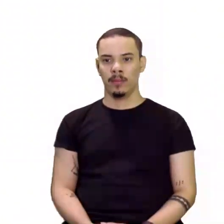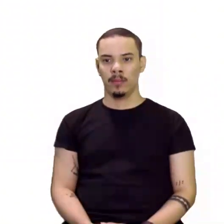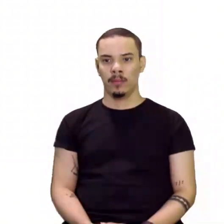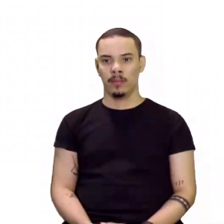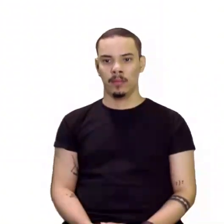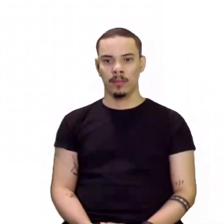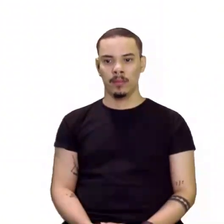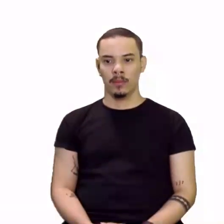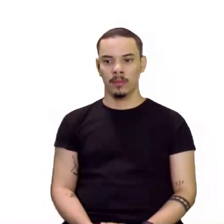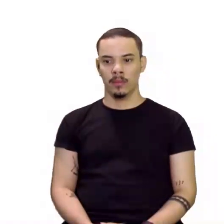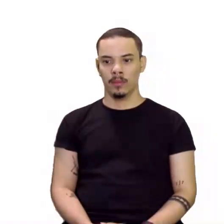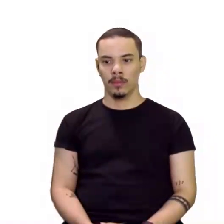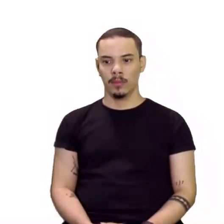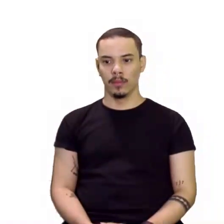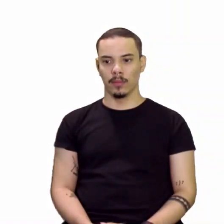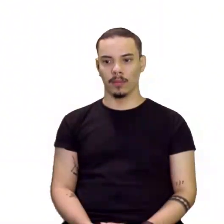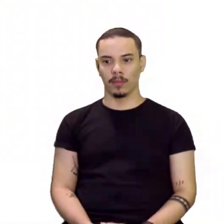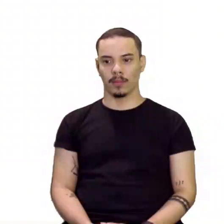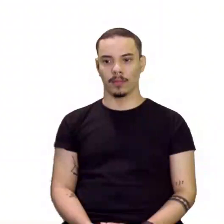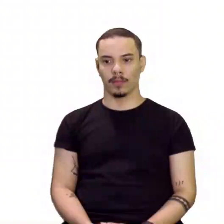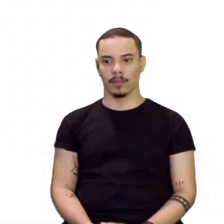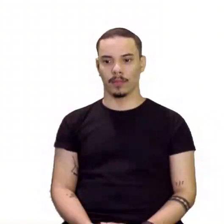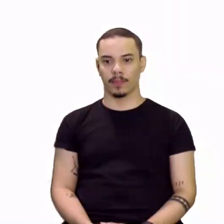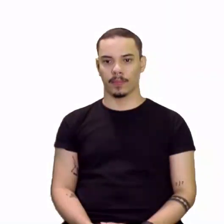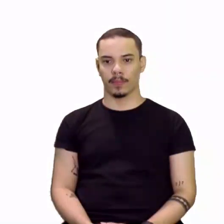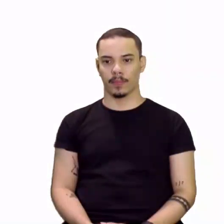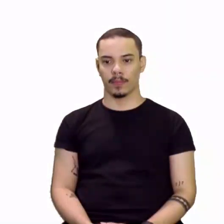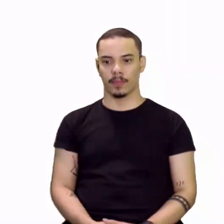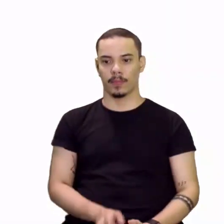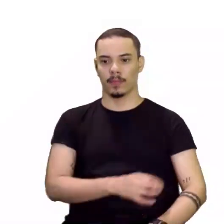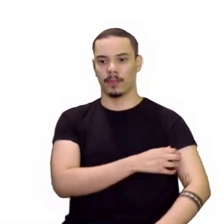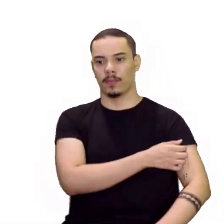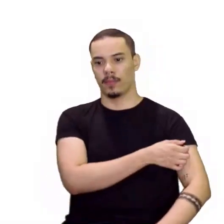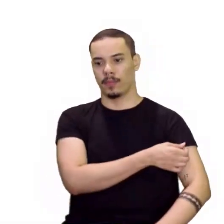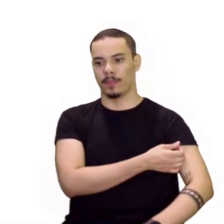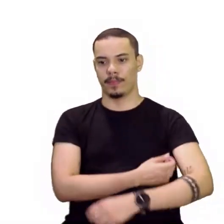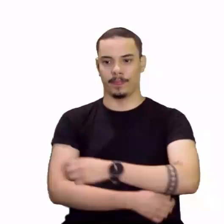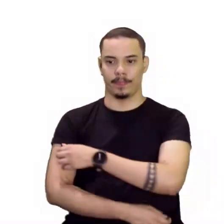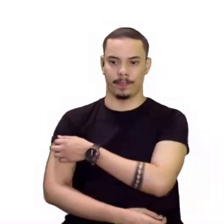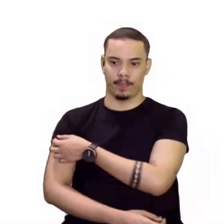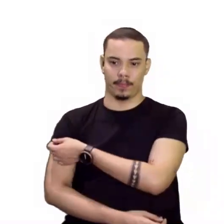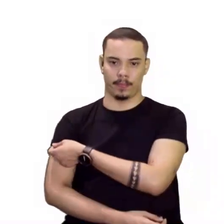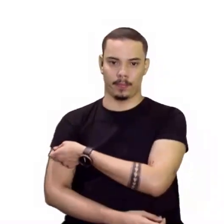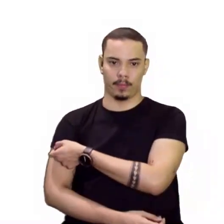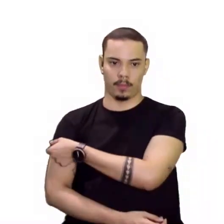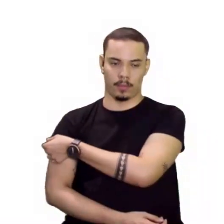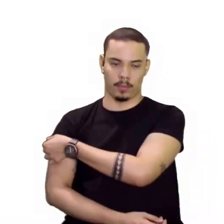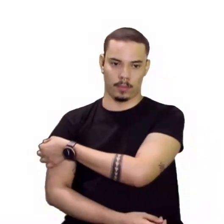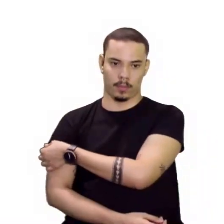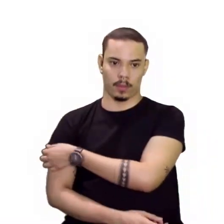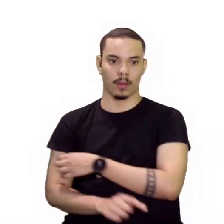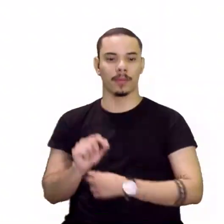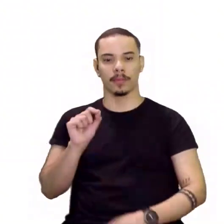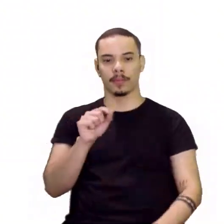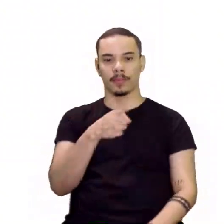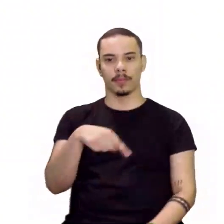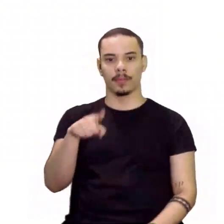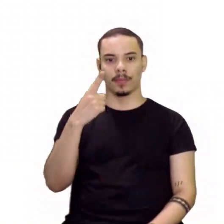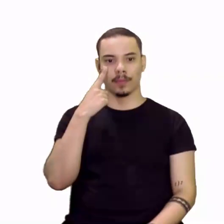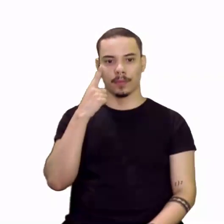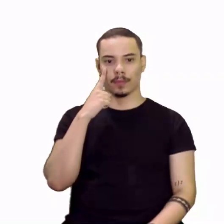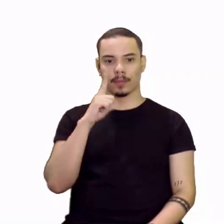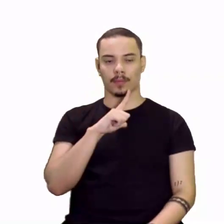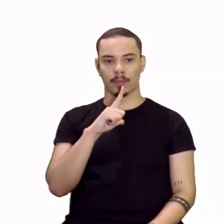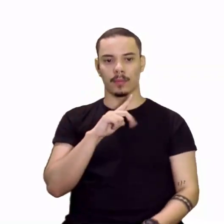Aí, mapa, é mapa, ok? O que é que você tem aí, ó? Uma